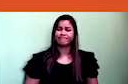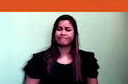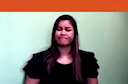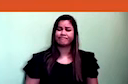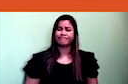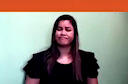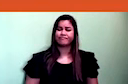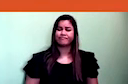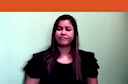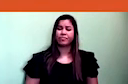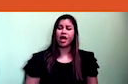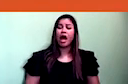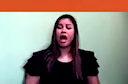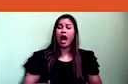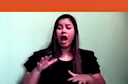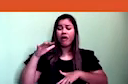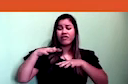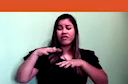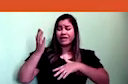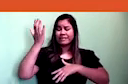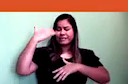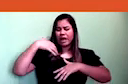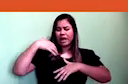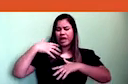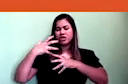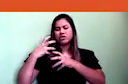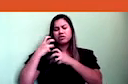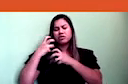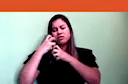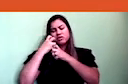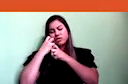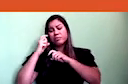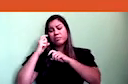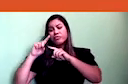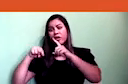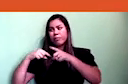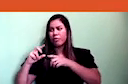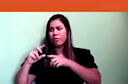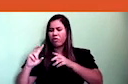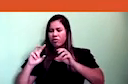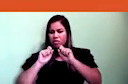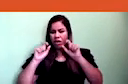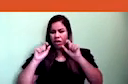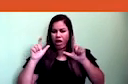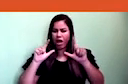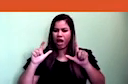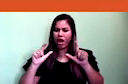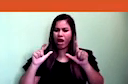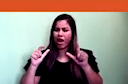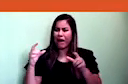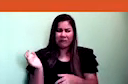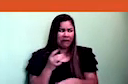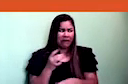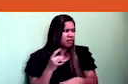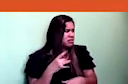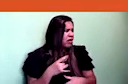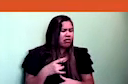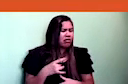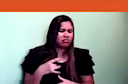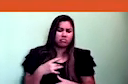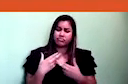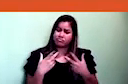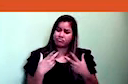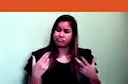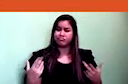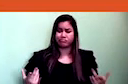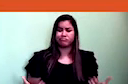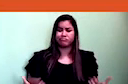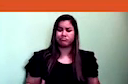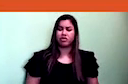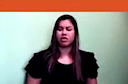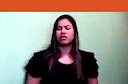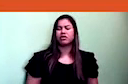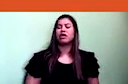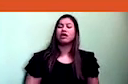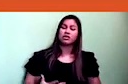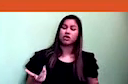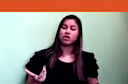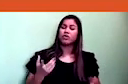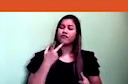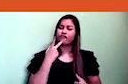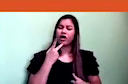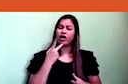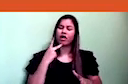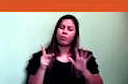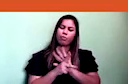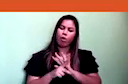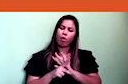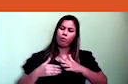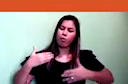acionados. Então, os professores Bock, Furtado e Teixeira, quando eles falam sobre essas ligações das emoções com o corpo físico,